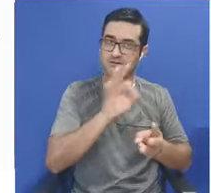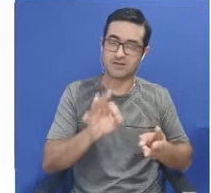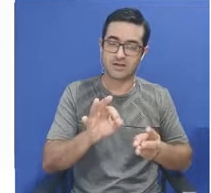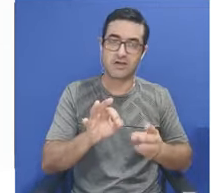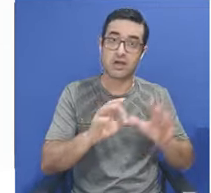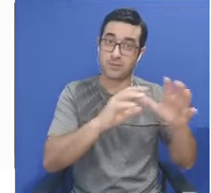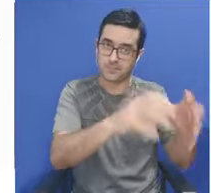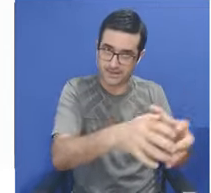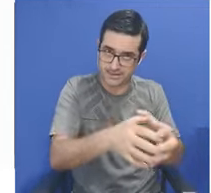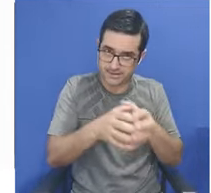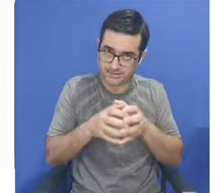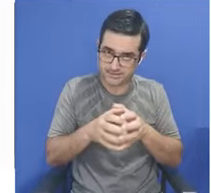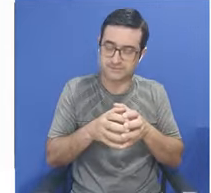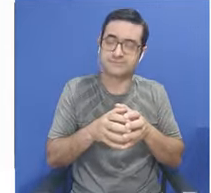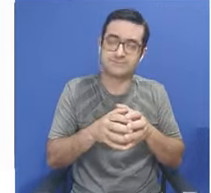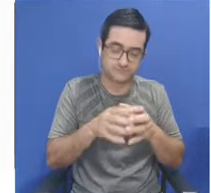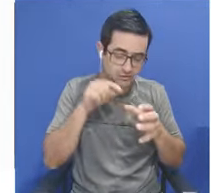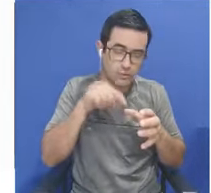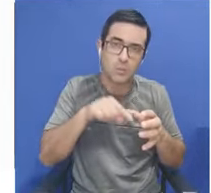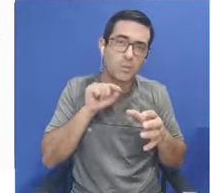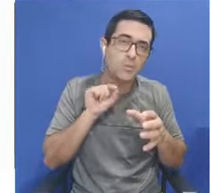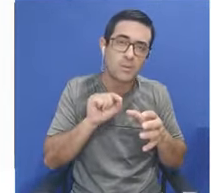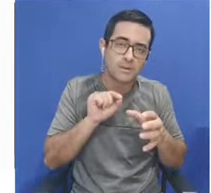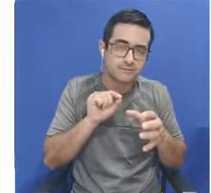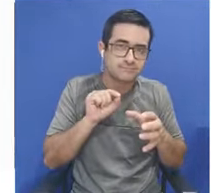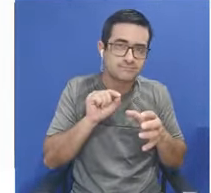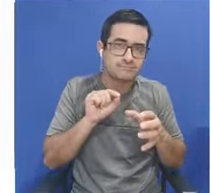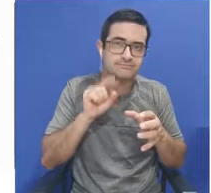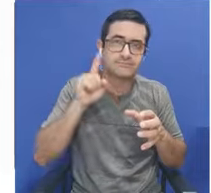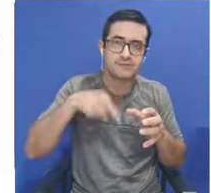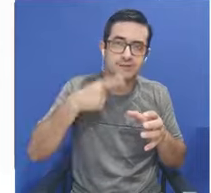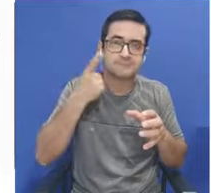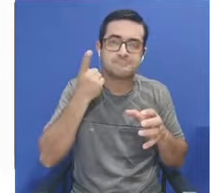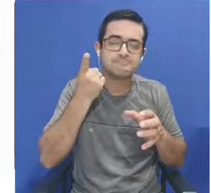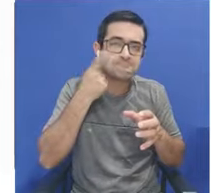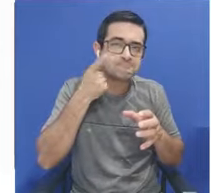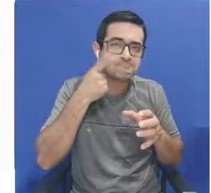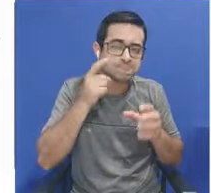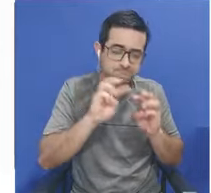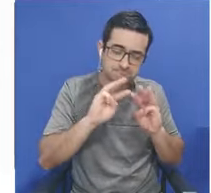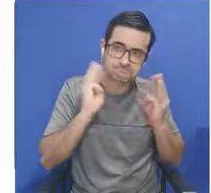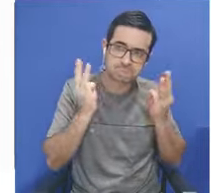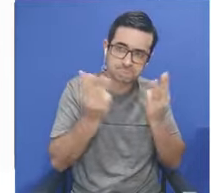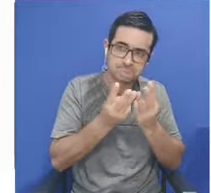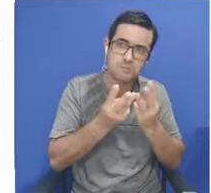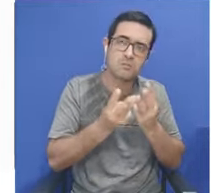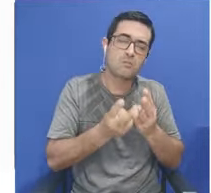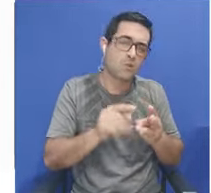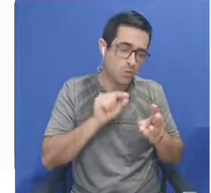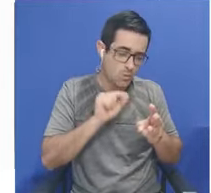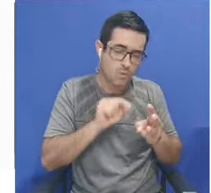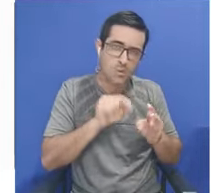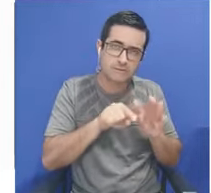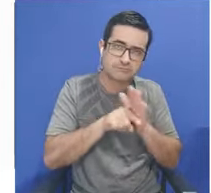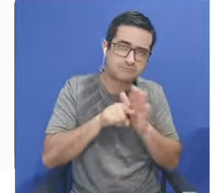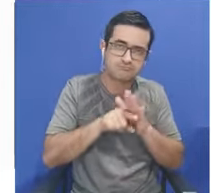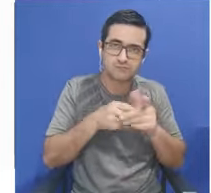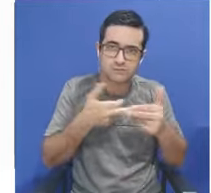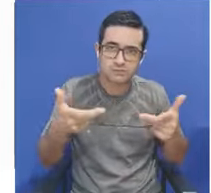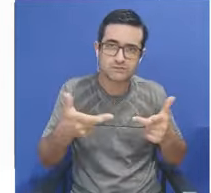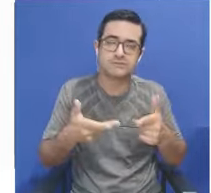de massas, né? E aí ela disse que de carbono tinha determinada substância e de oxigênio